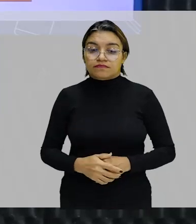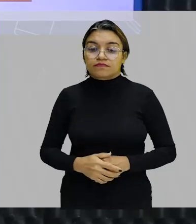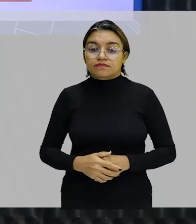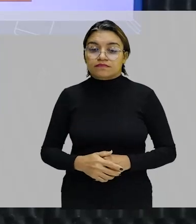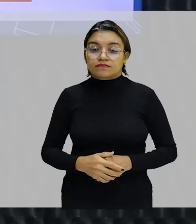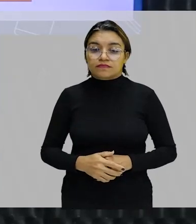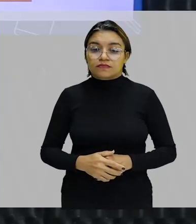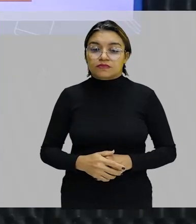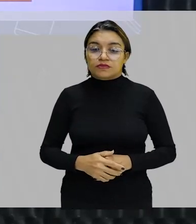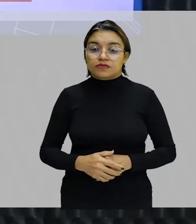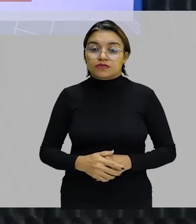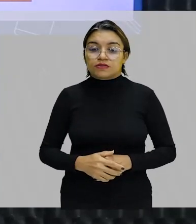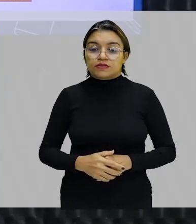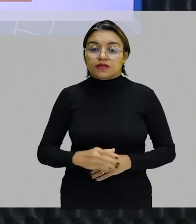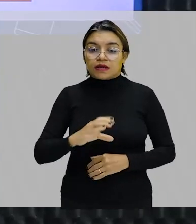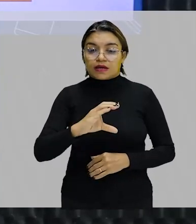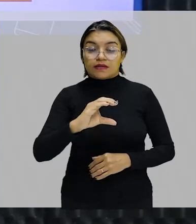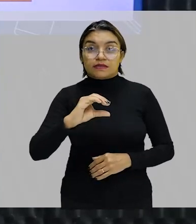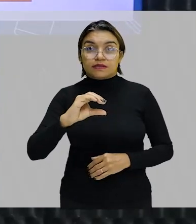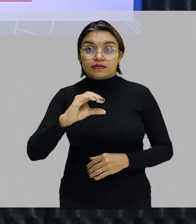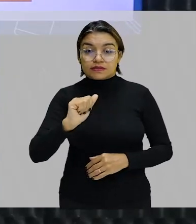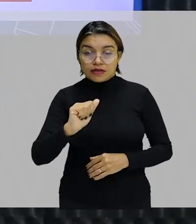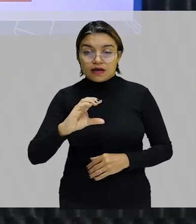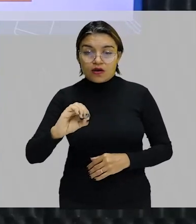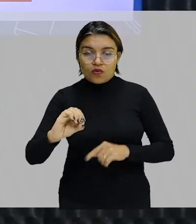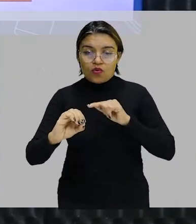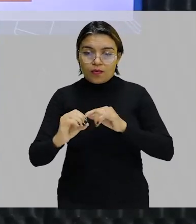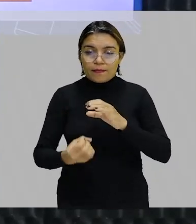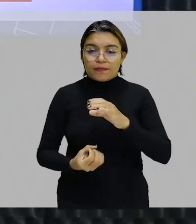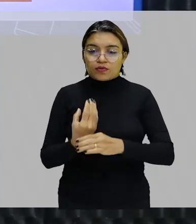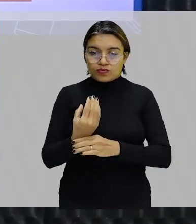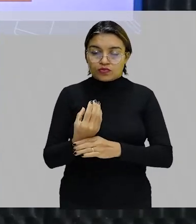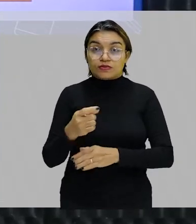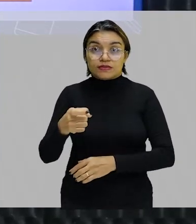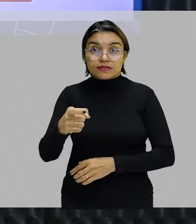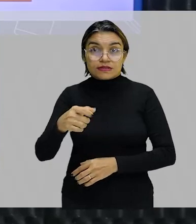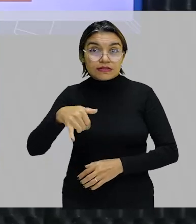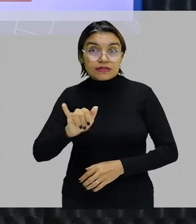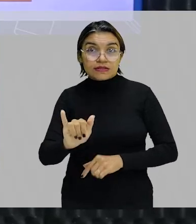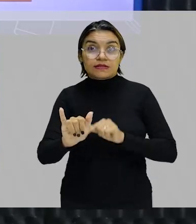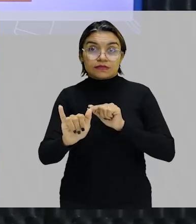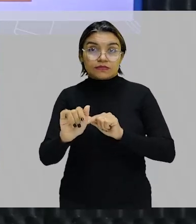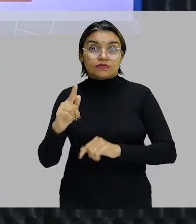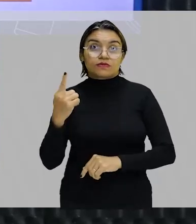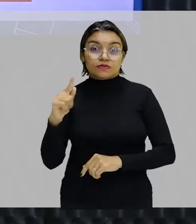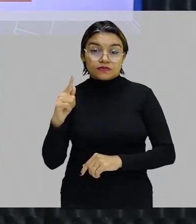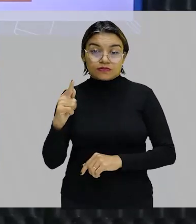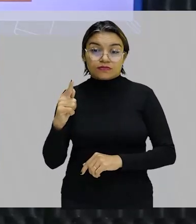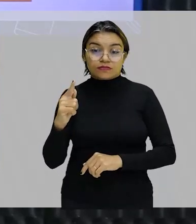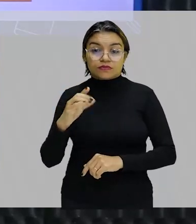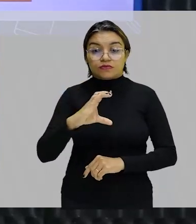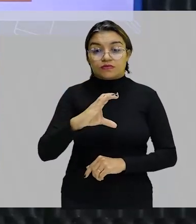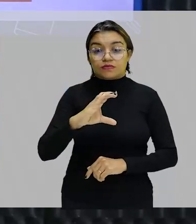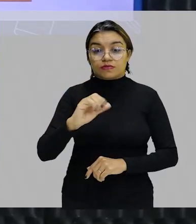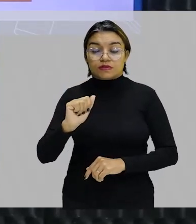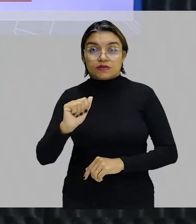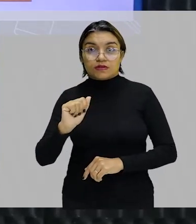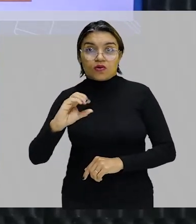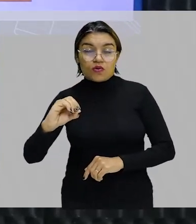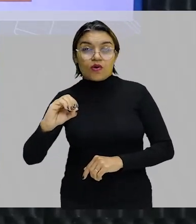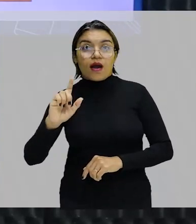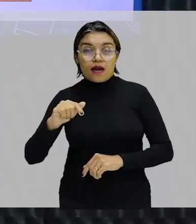640 gramas. Então, esses 640 gramas vai produzir Y gramas do óxido de cálcio. Portanto, esse é o